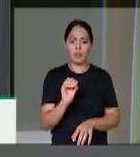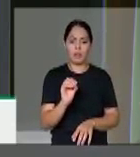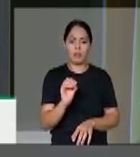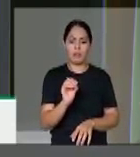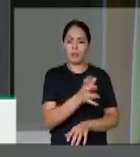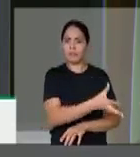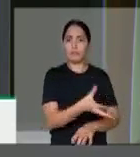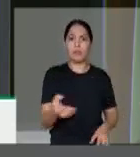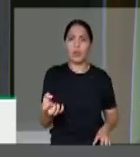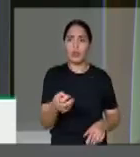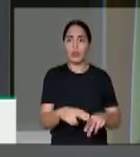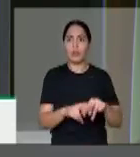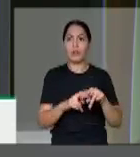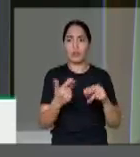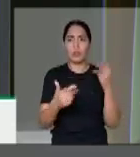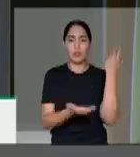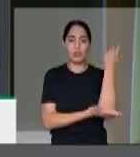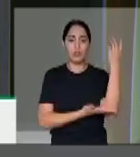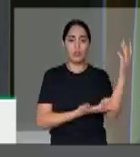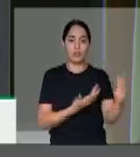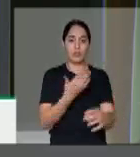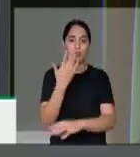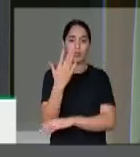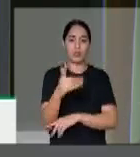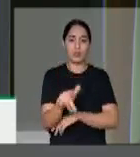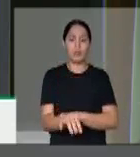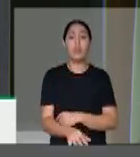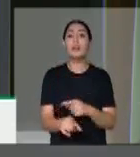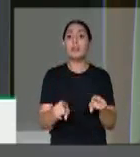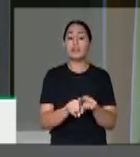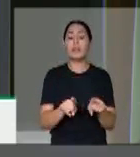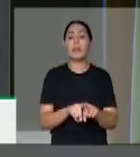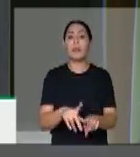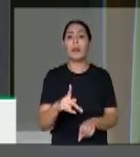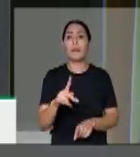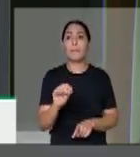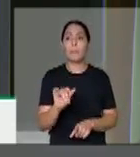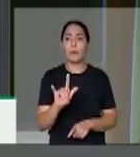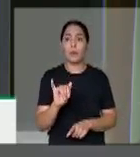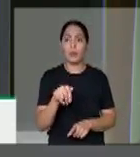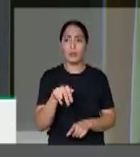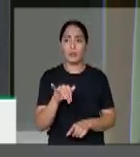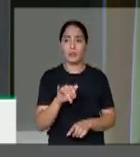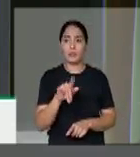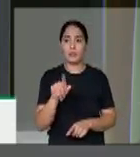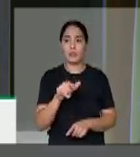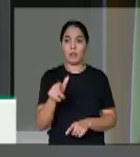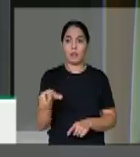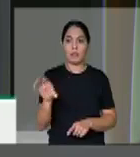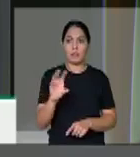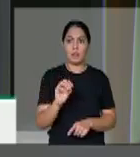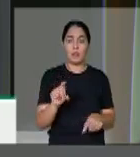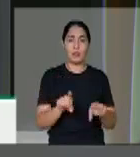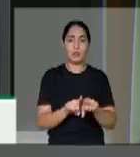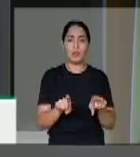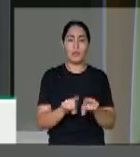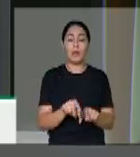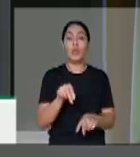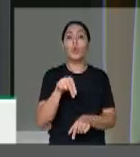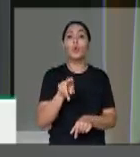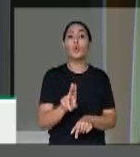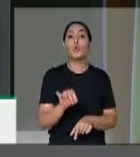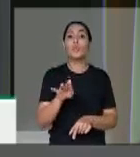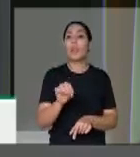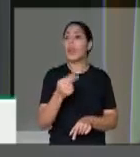por não ter havido desmatamento, a polinização, a retenção de